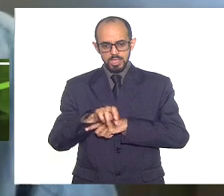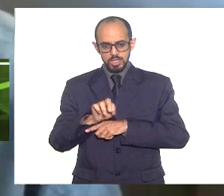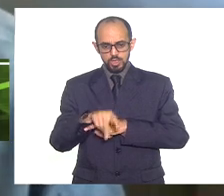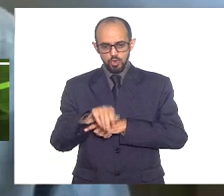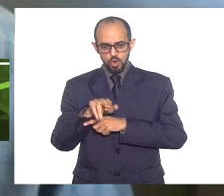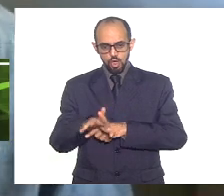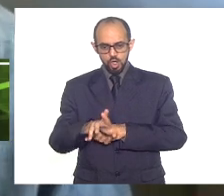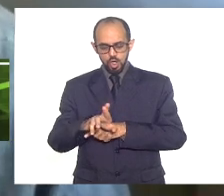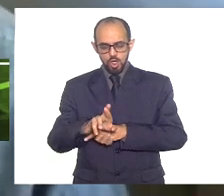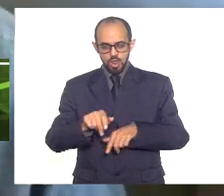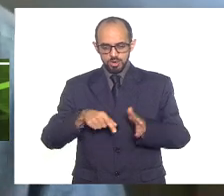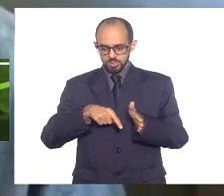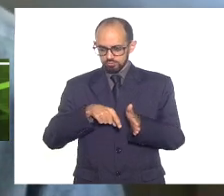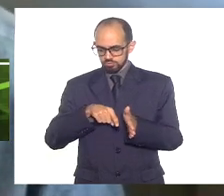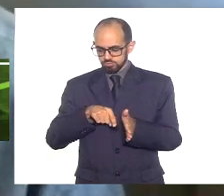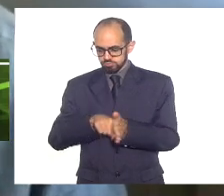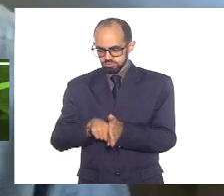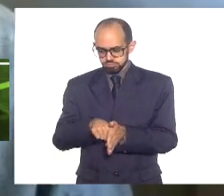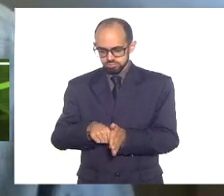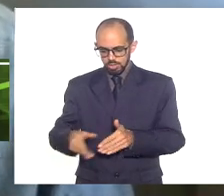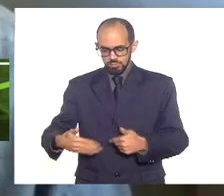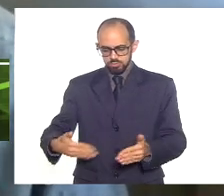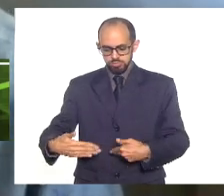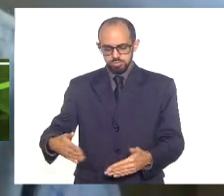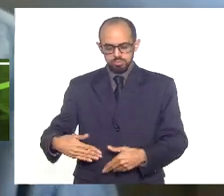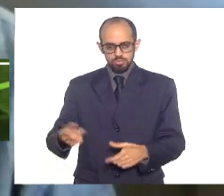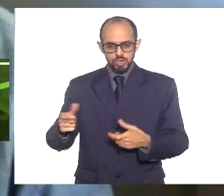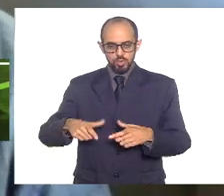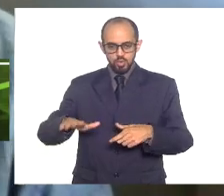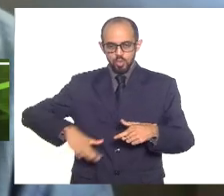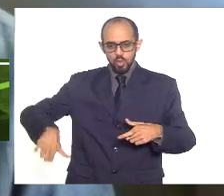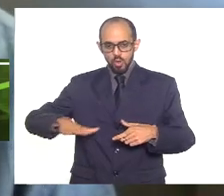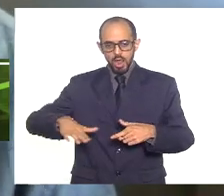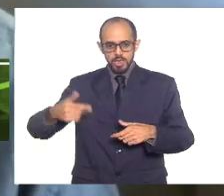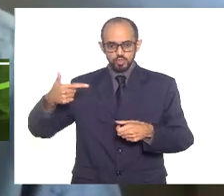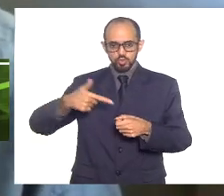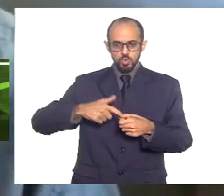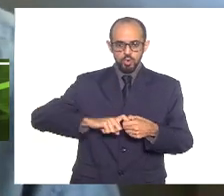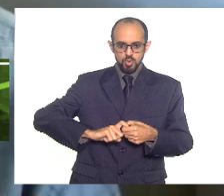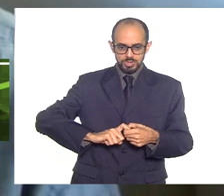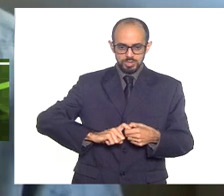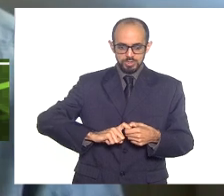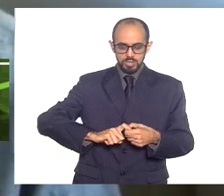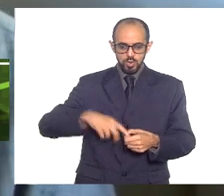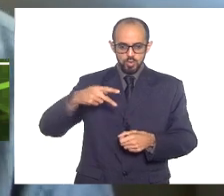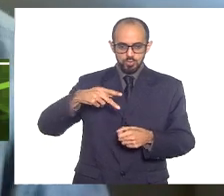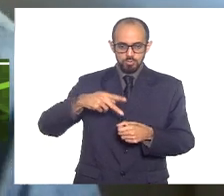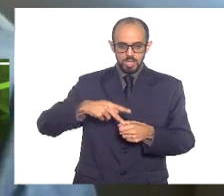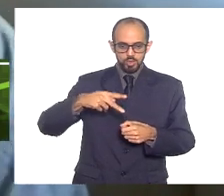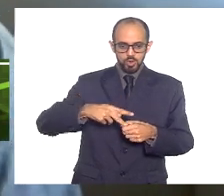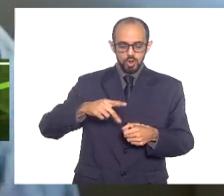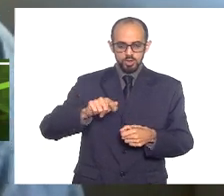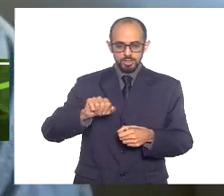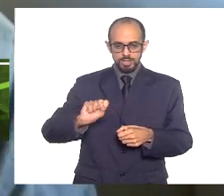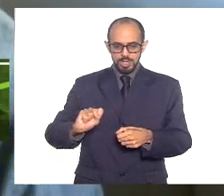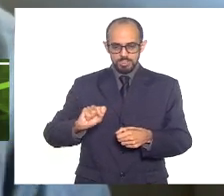na exploração em áreas de concessão de petróleo e